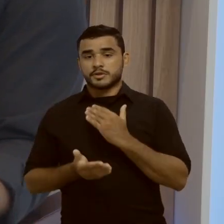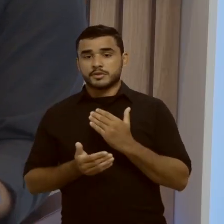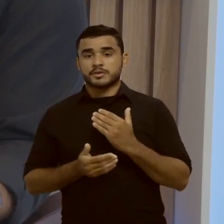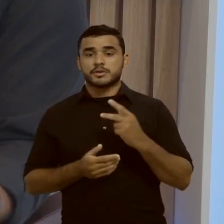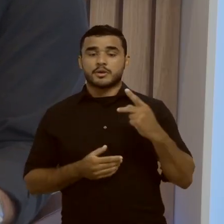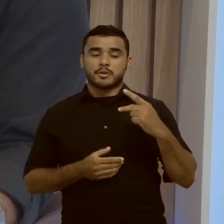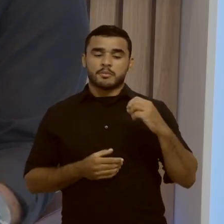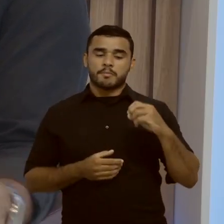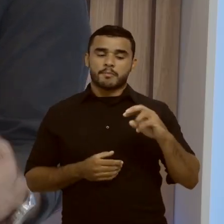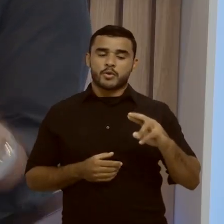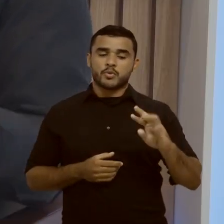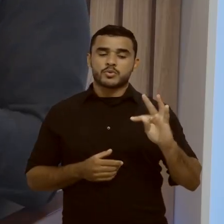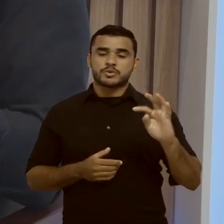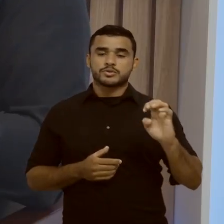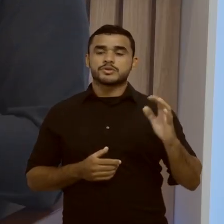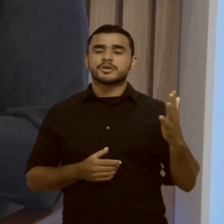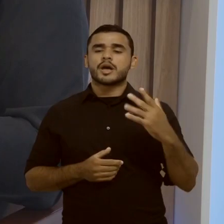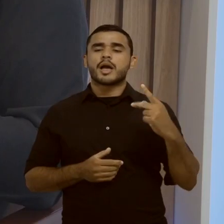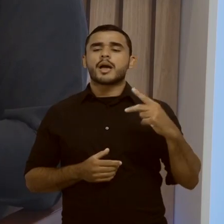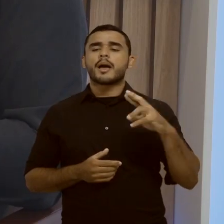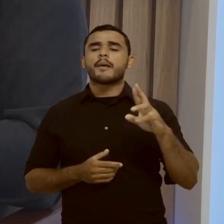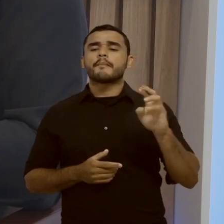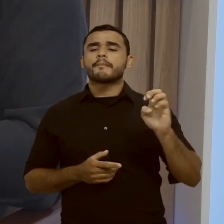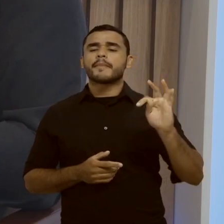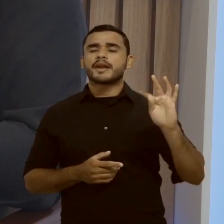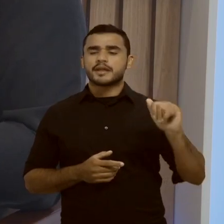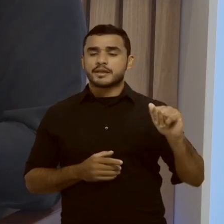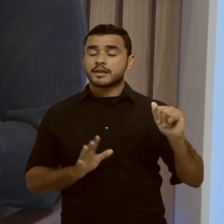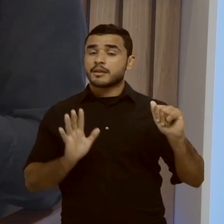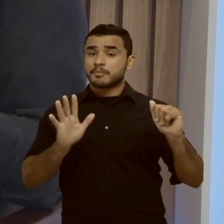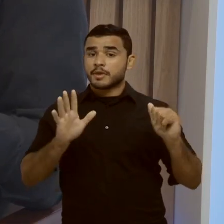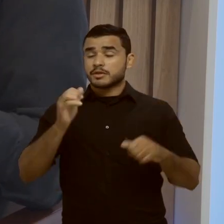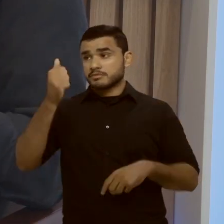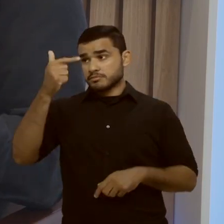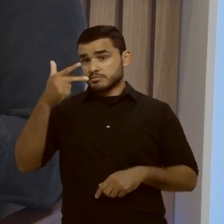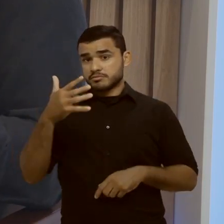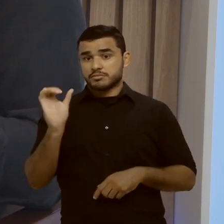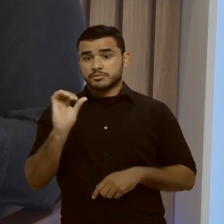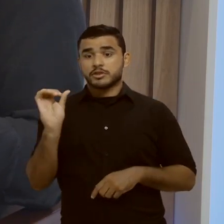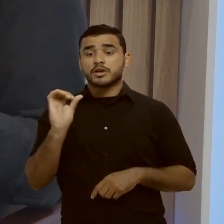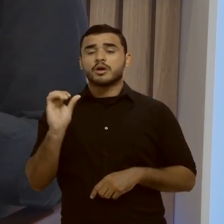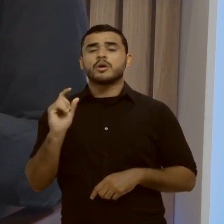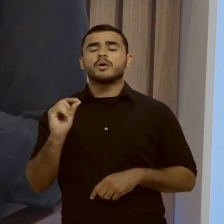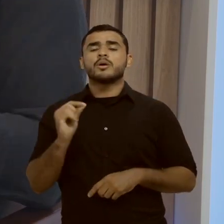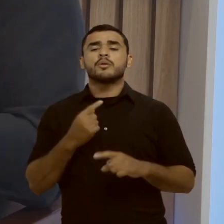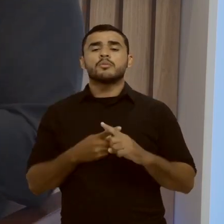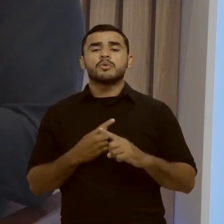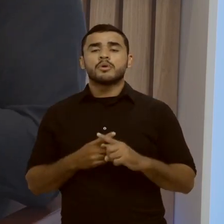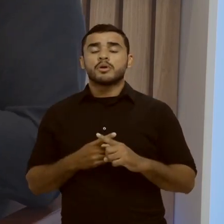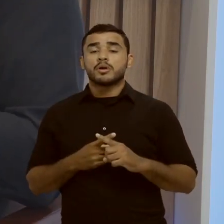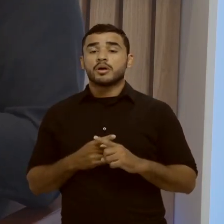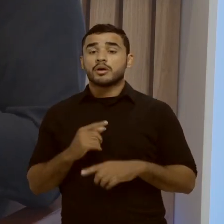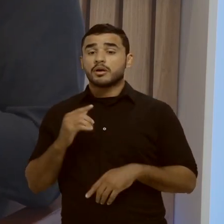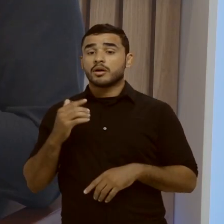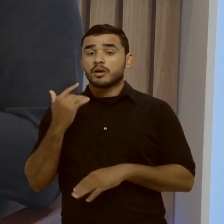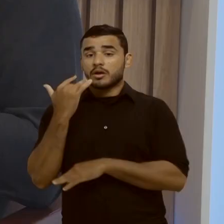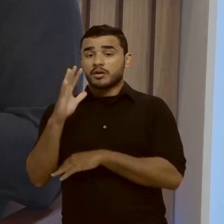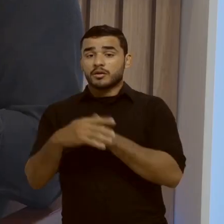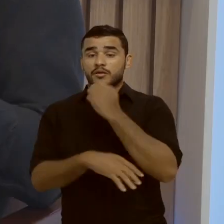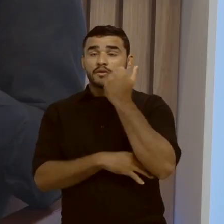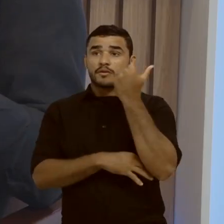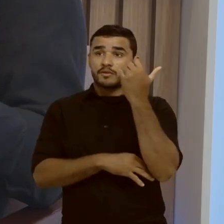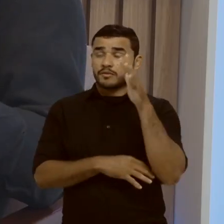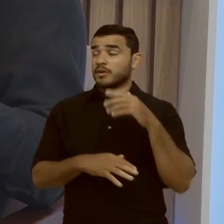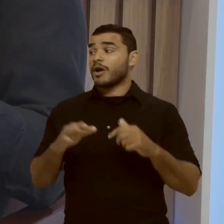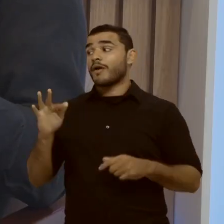Preta por 2-1, mas ainda é uma colocação interessante, porque a gente previa o Floresta brigando para não cair.